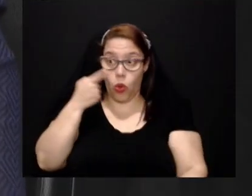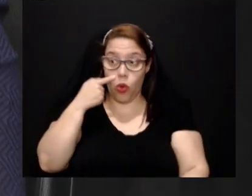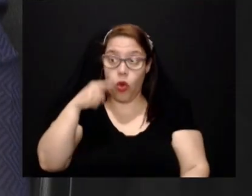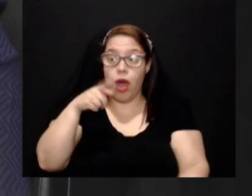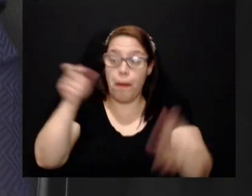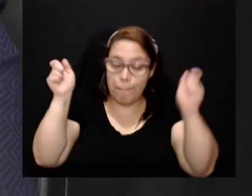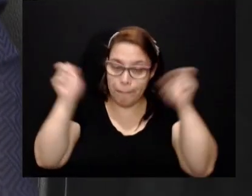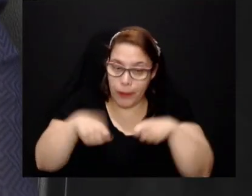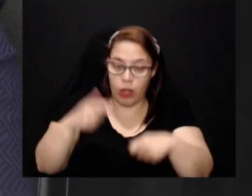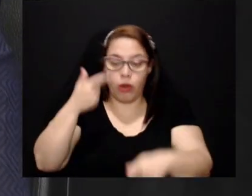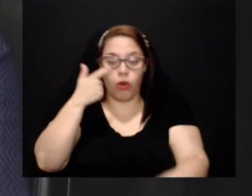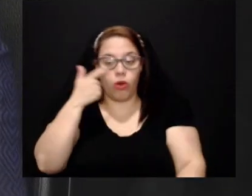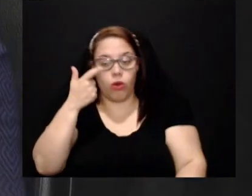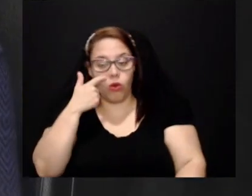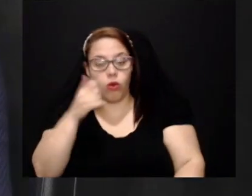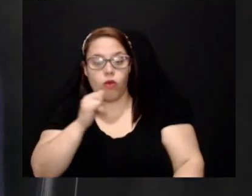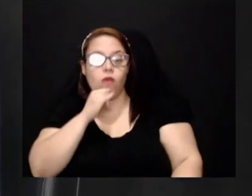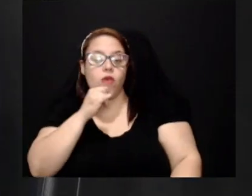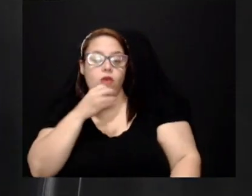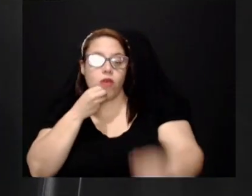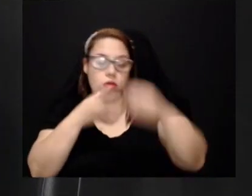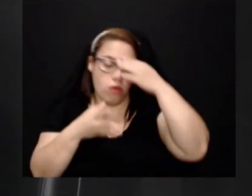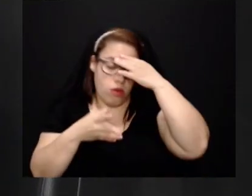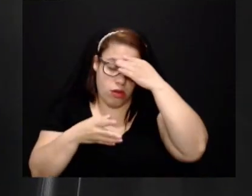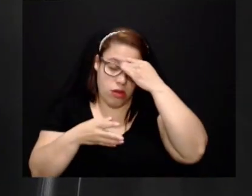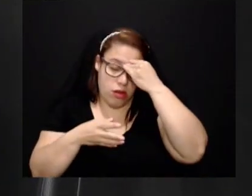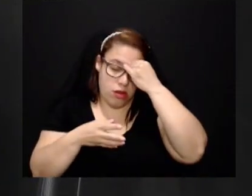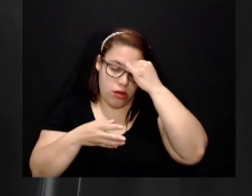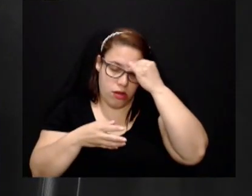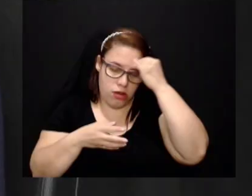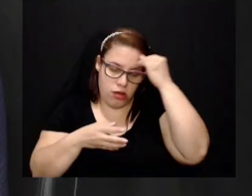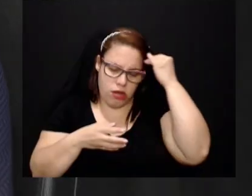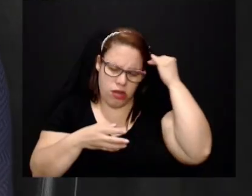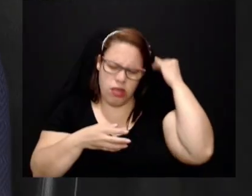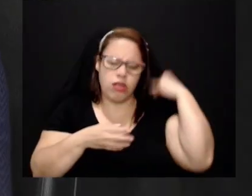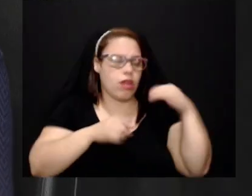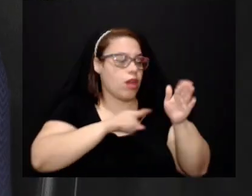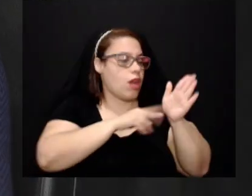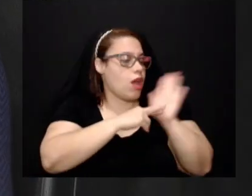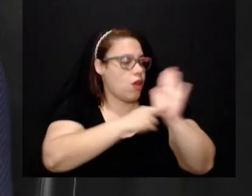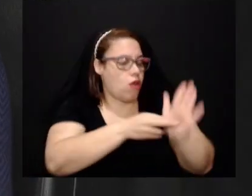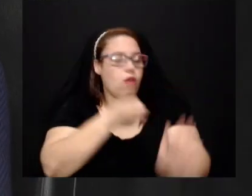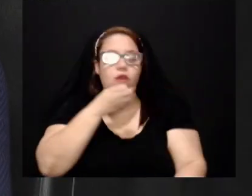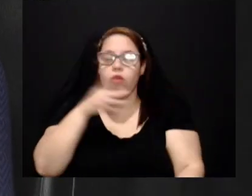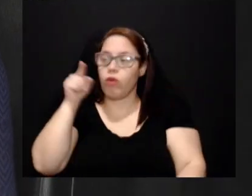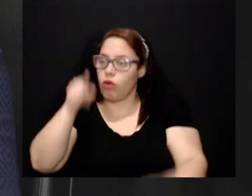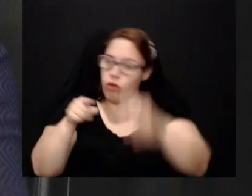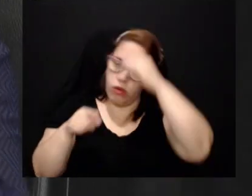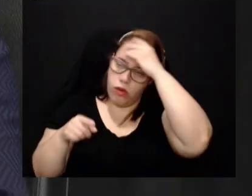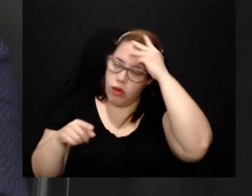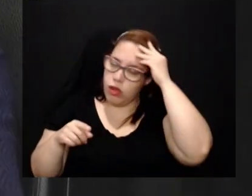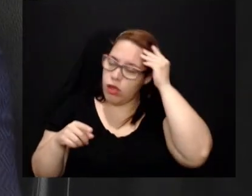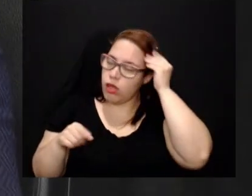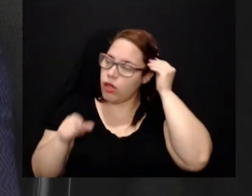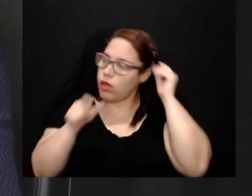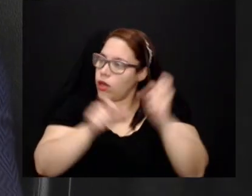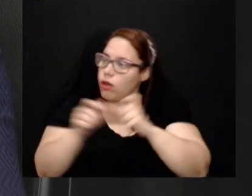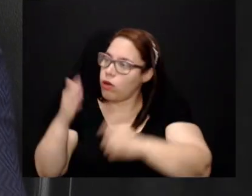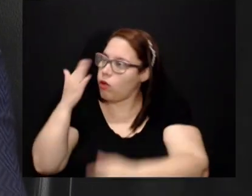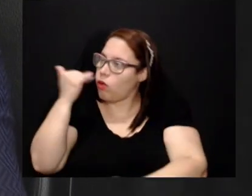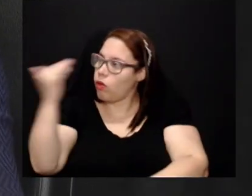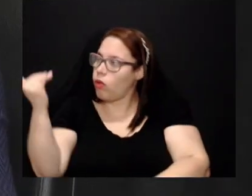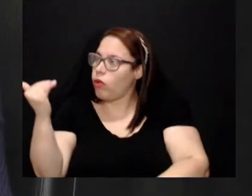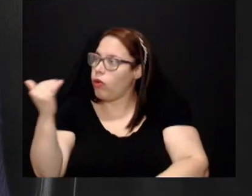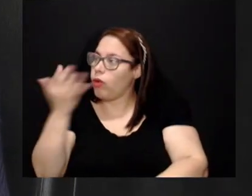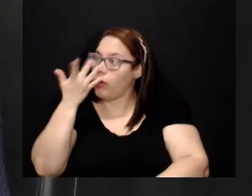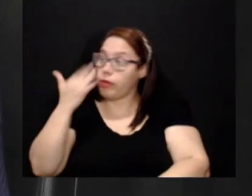esses exemplos bons, né? Referências boas, porque é você ter onde se inspirar, né? Quando uma criança